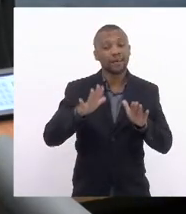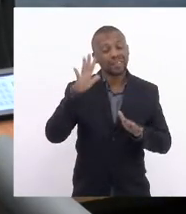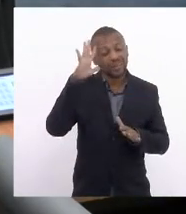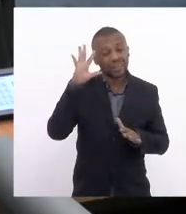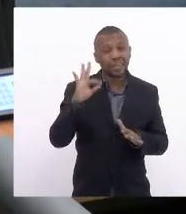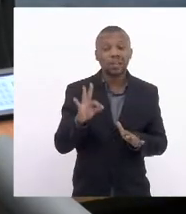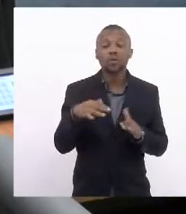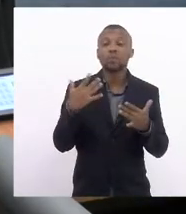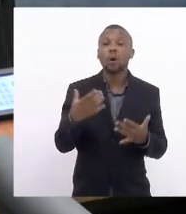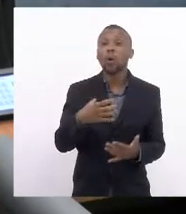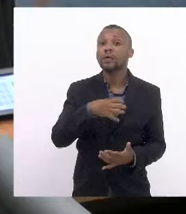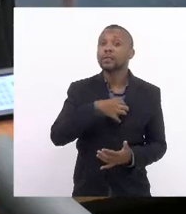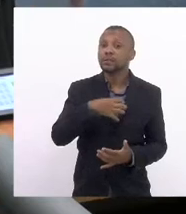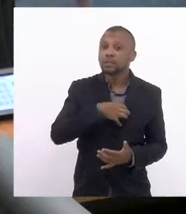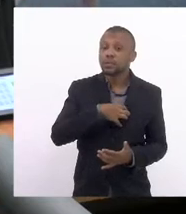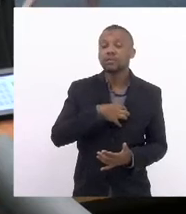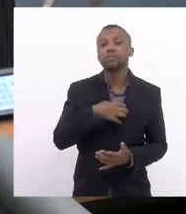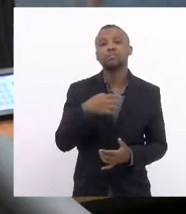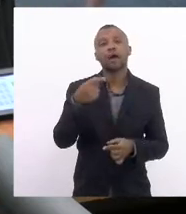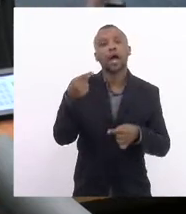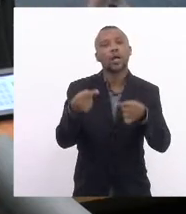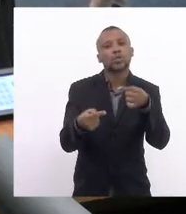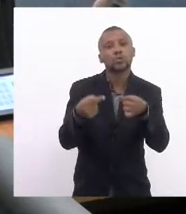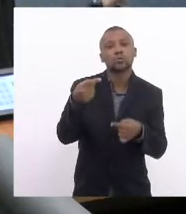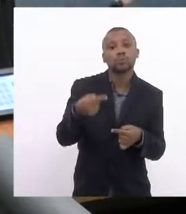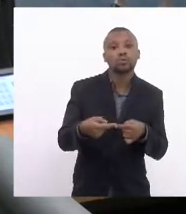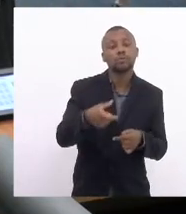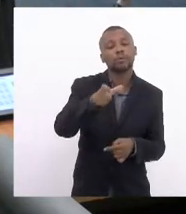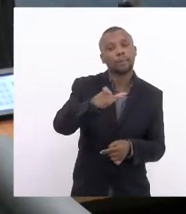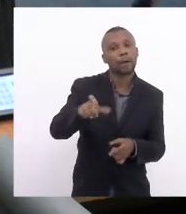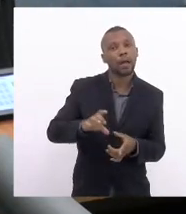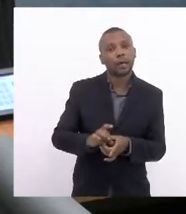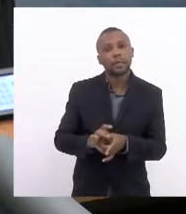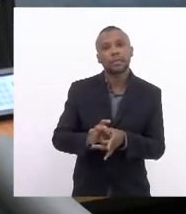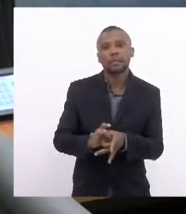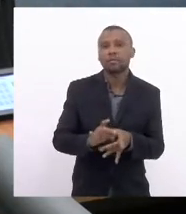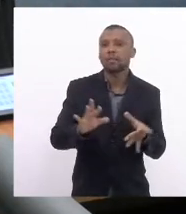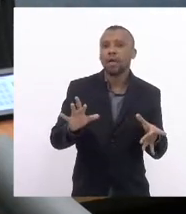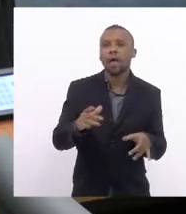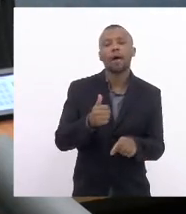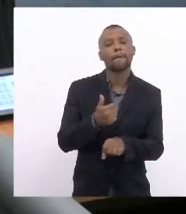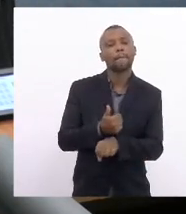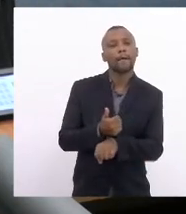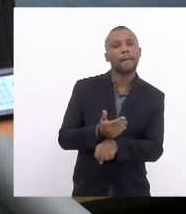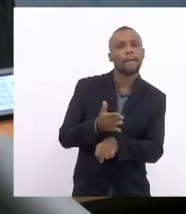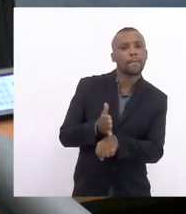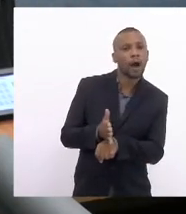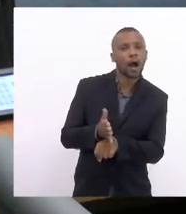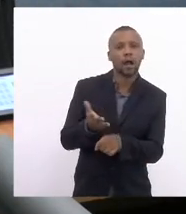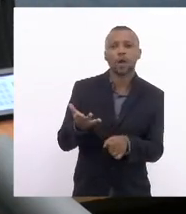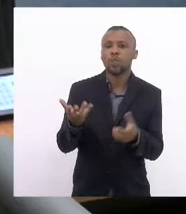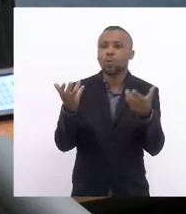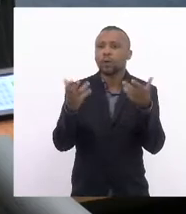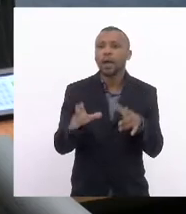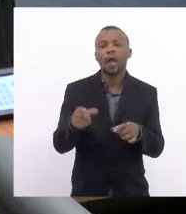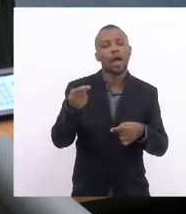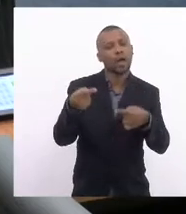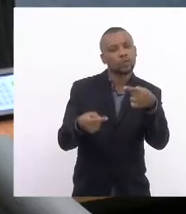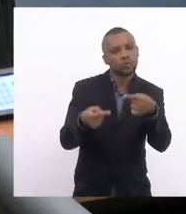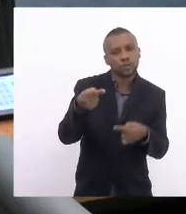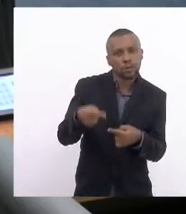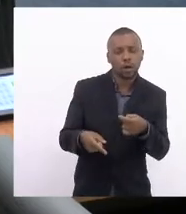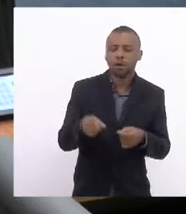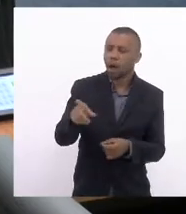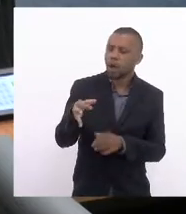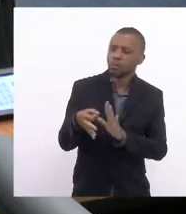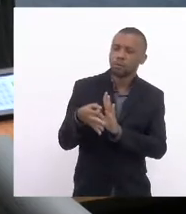de cinzas, de forma assodada, sem discussão, daqueles que defendem a democracia o tempo inteiro e não permitirem a discussão. Ora, os seus argumentos